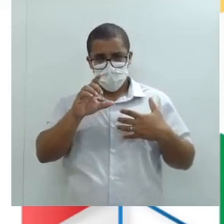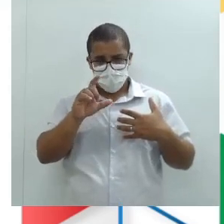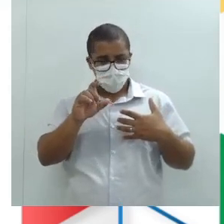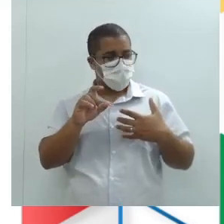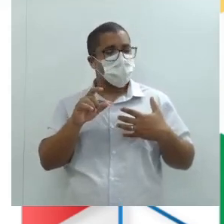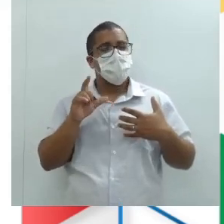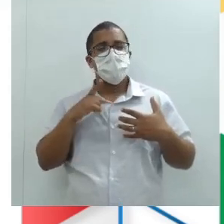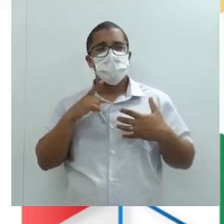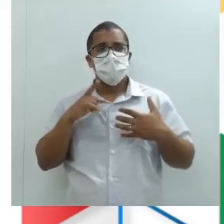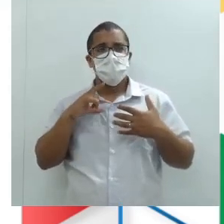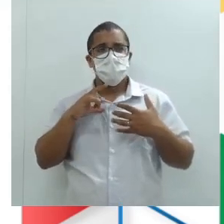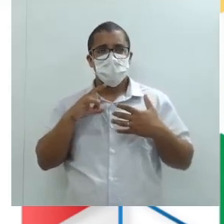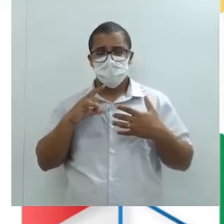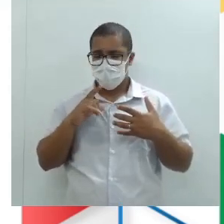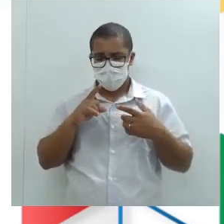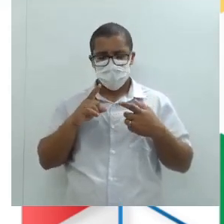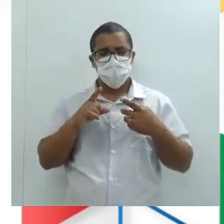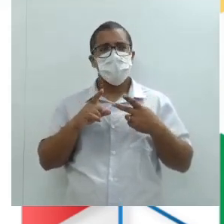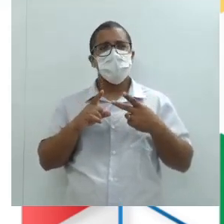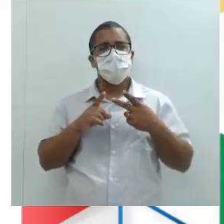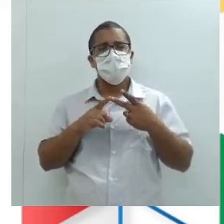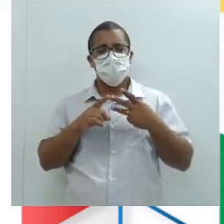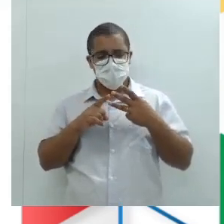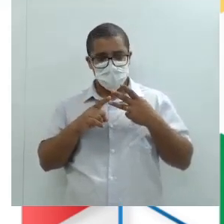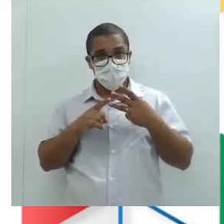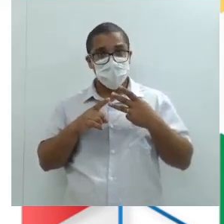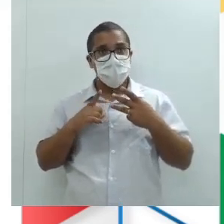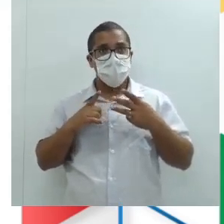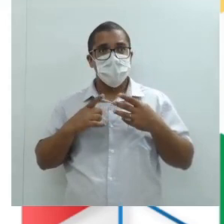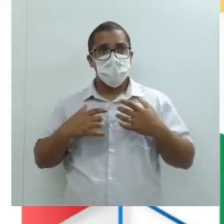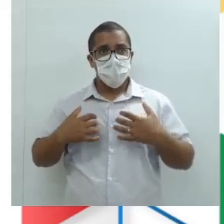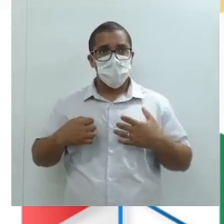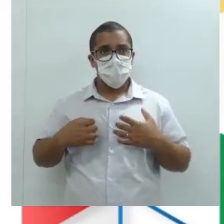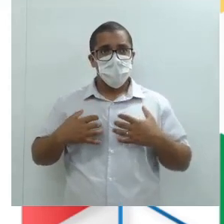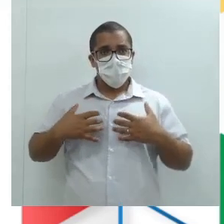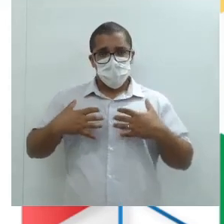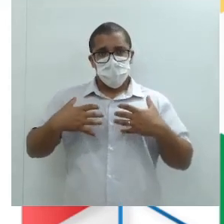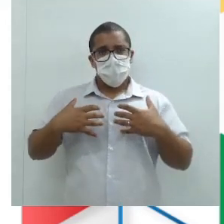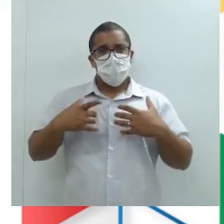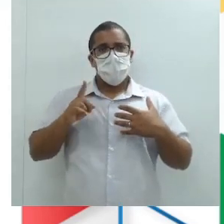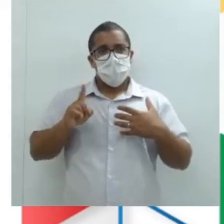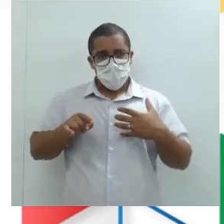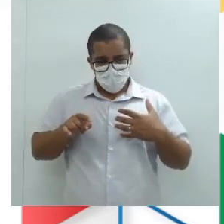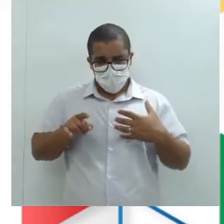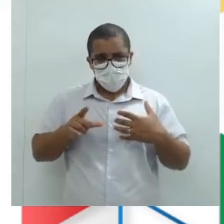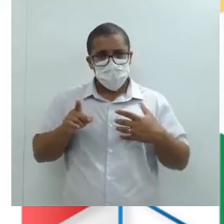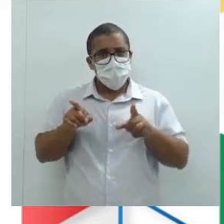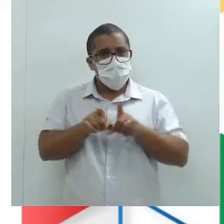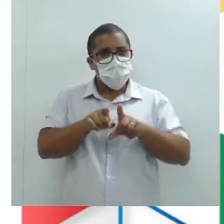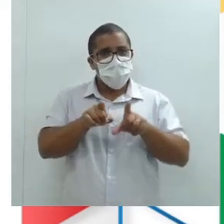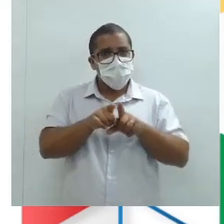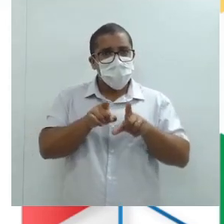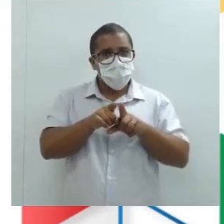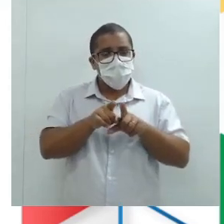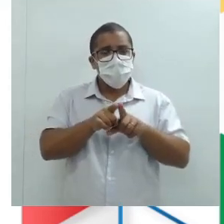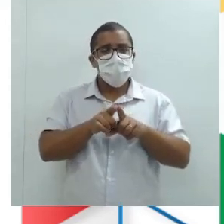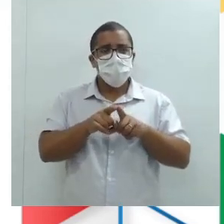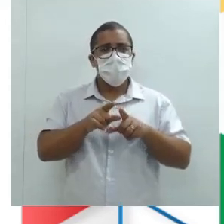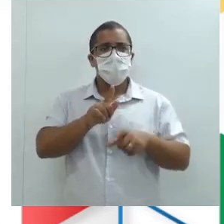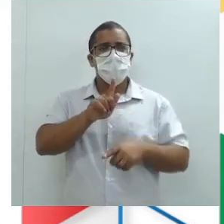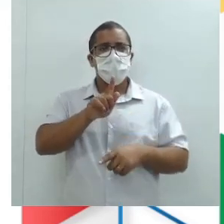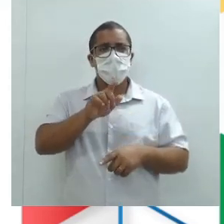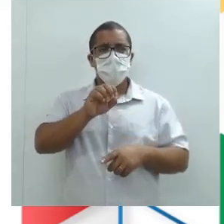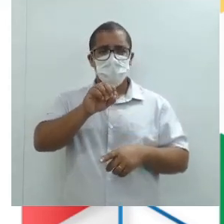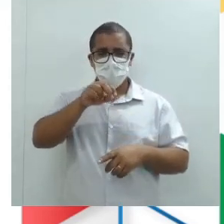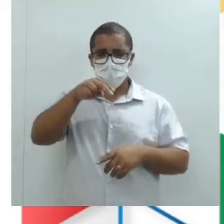e luteinizantes atuam ali nas gônadas, que são, quando eu falo ali de gônadas, né,